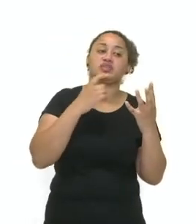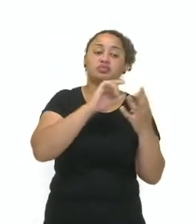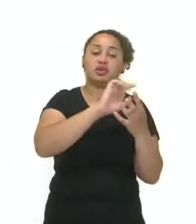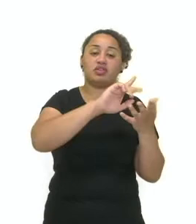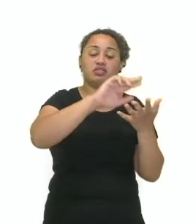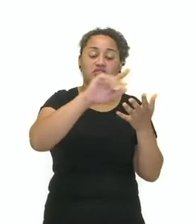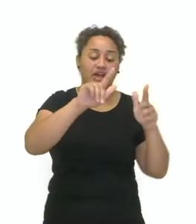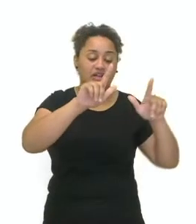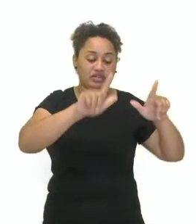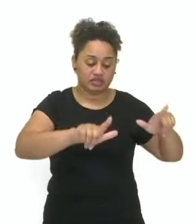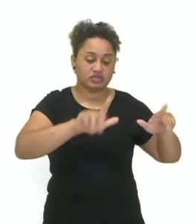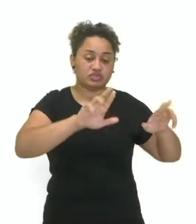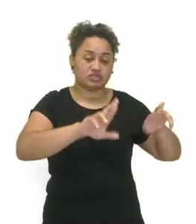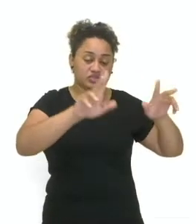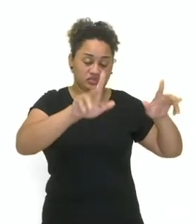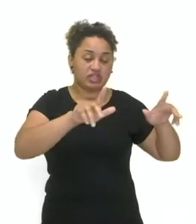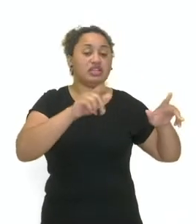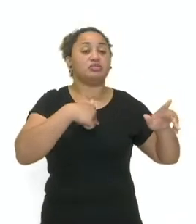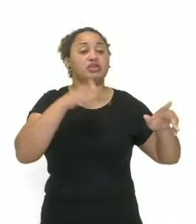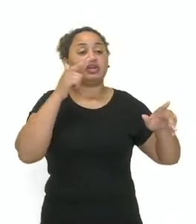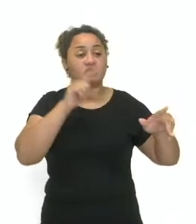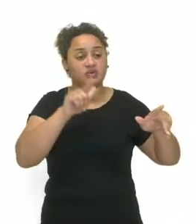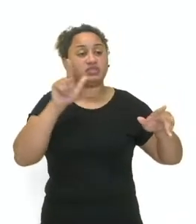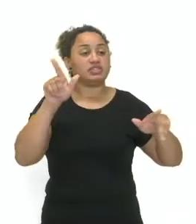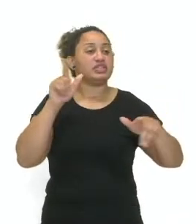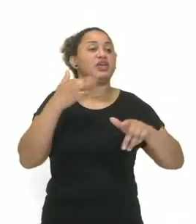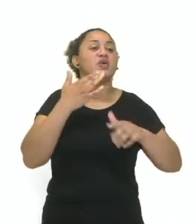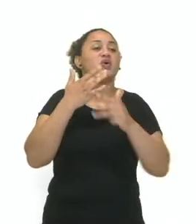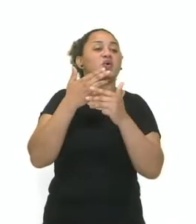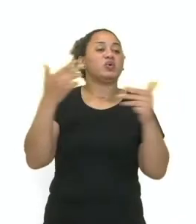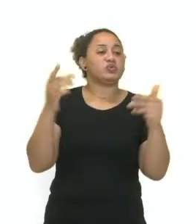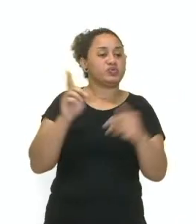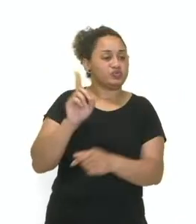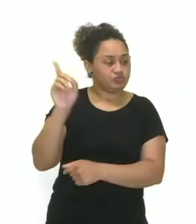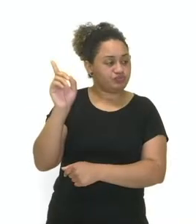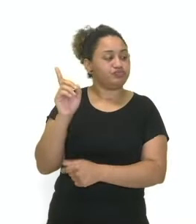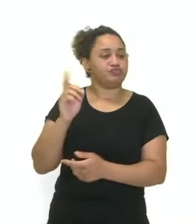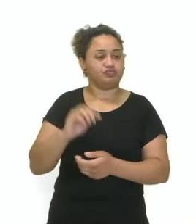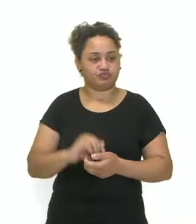daí conseguir essa obra aqui, né, com várias cores.